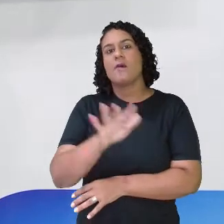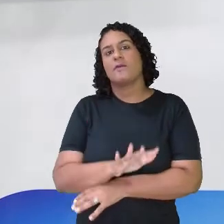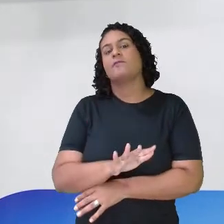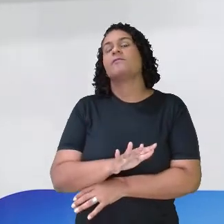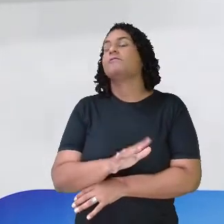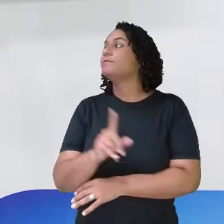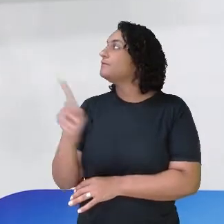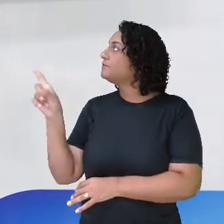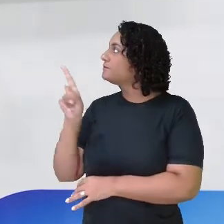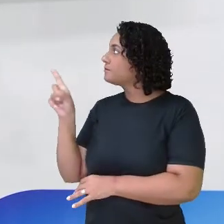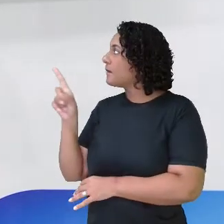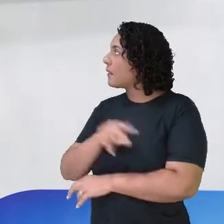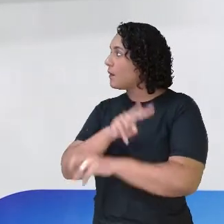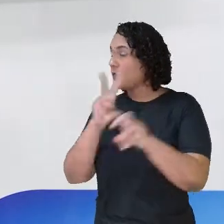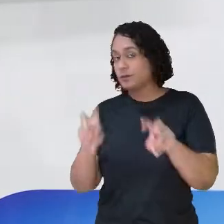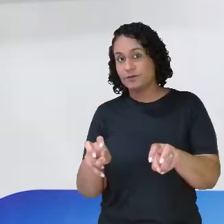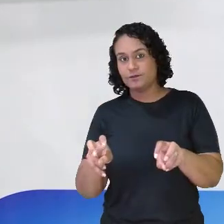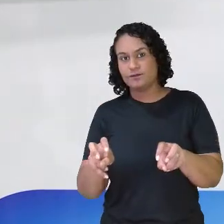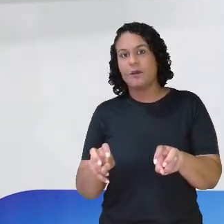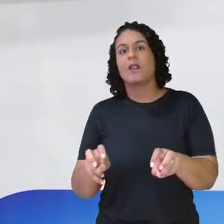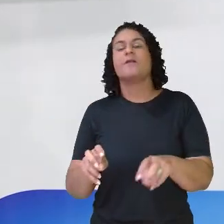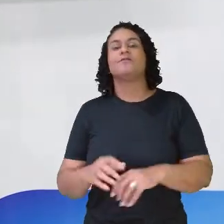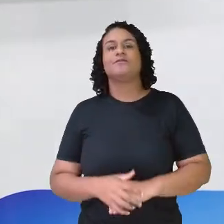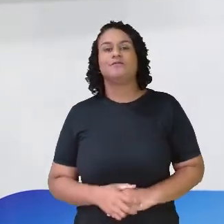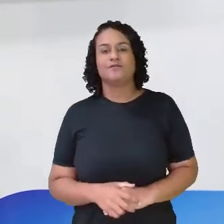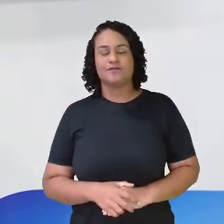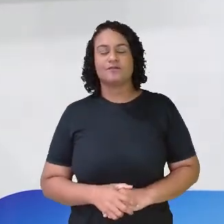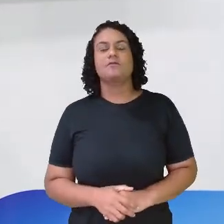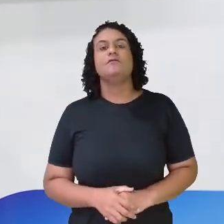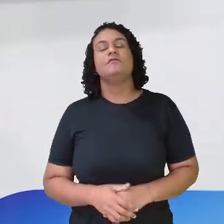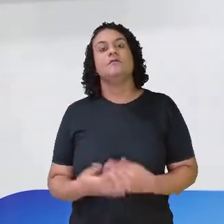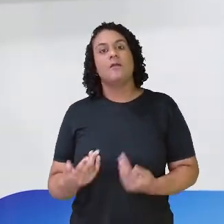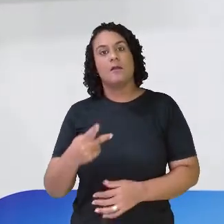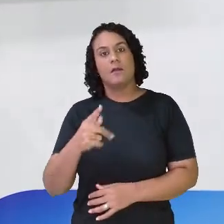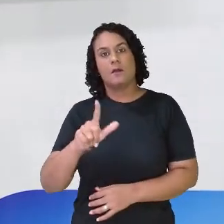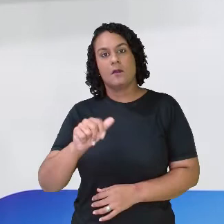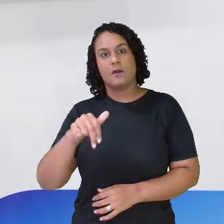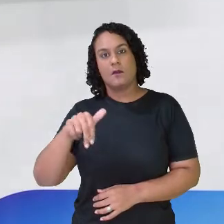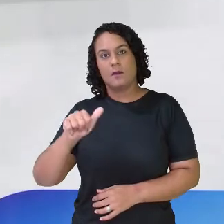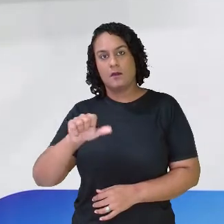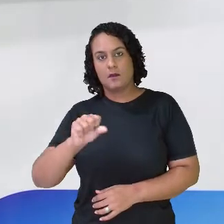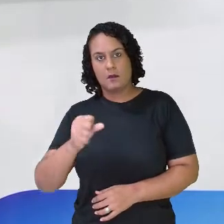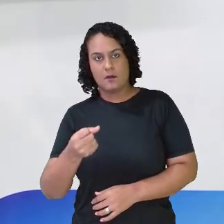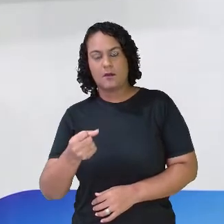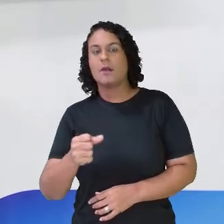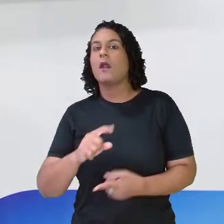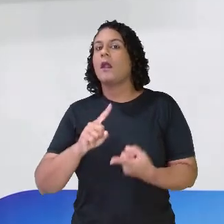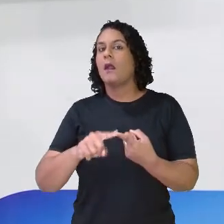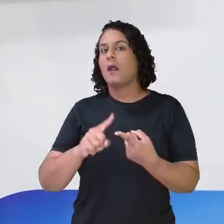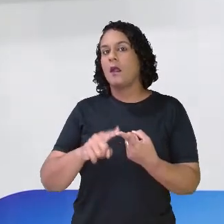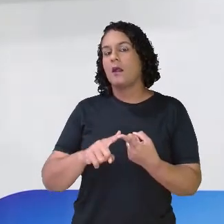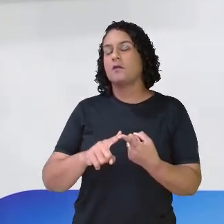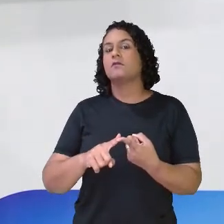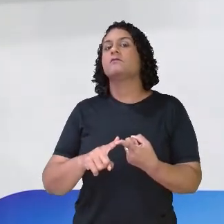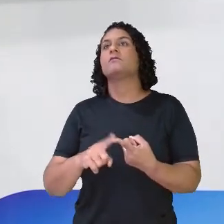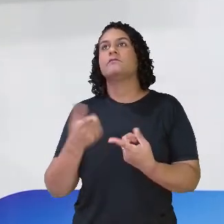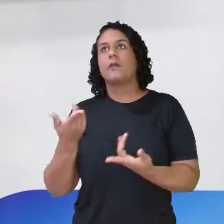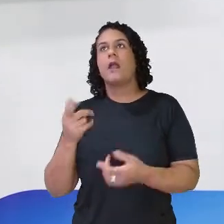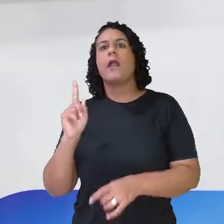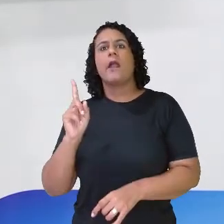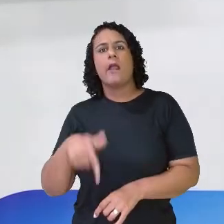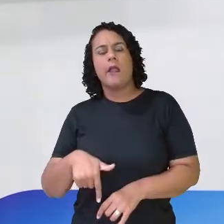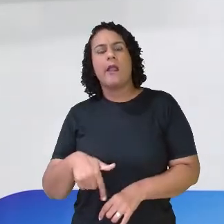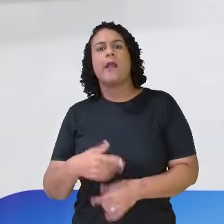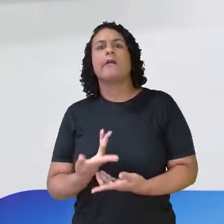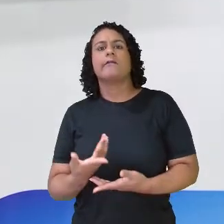espaciais, geométricas, espaciais e planas, no caso da espacial, a gente conhece como sólido geométrico.